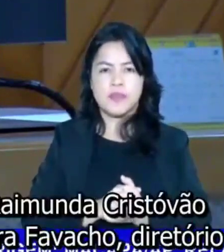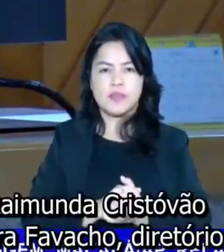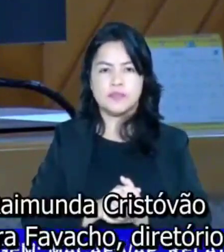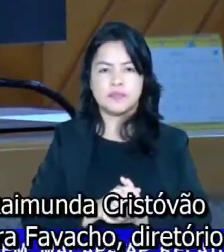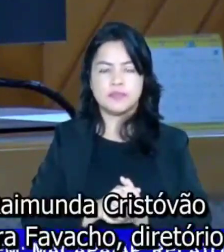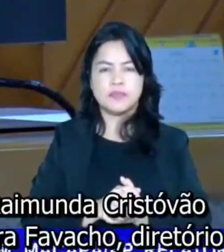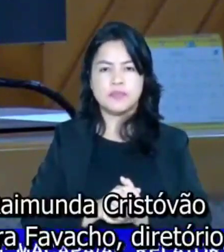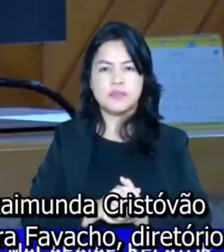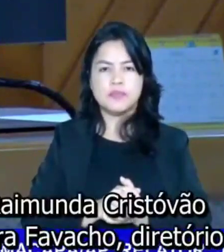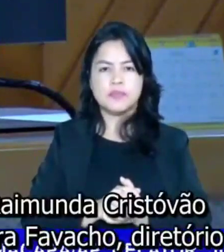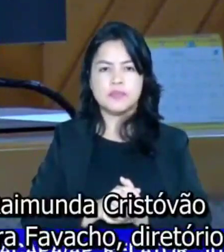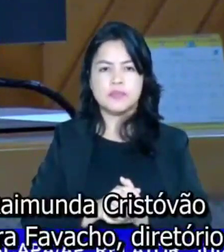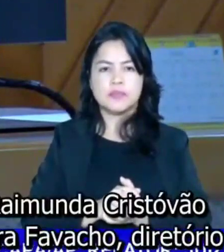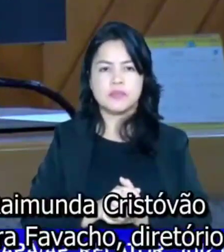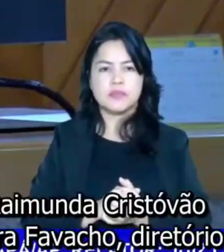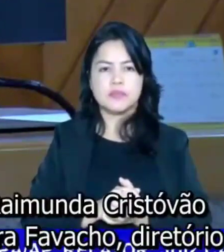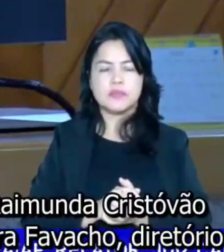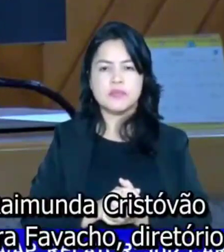E